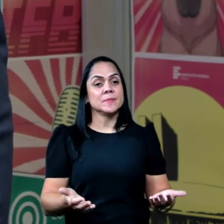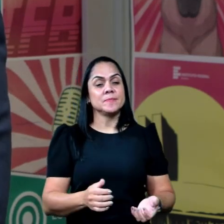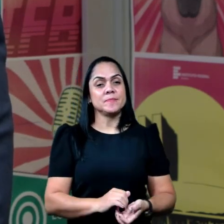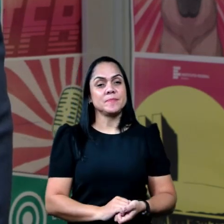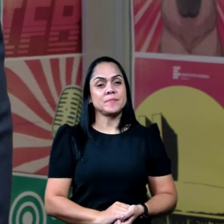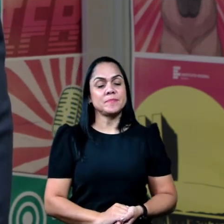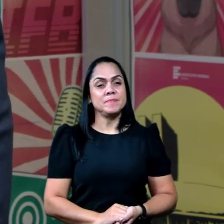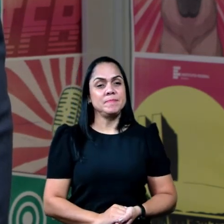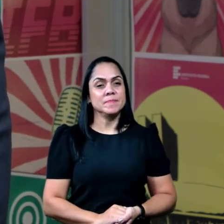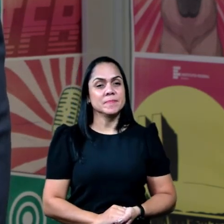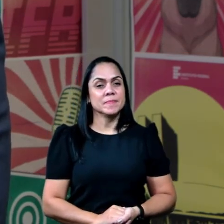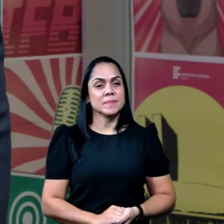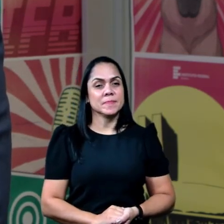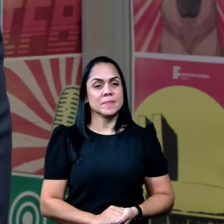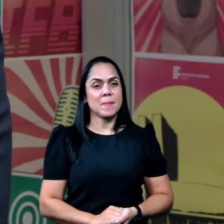não é